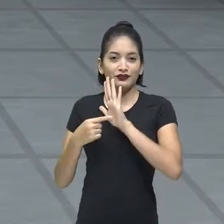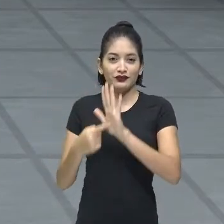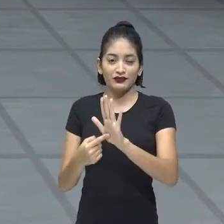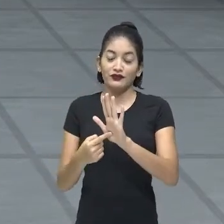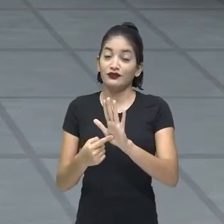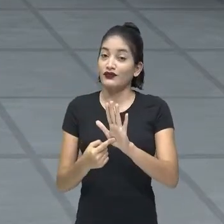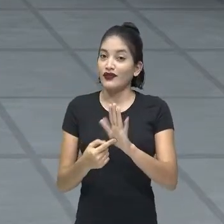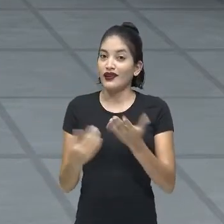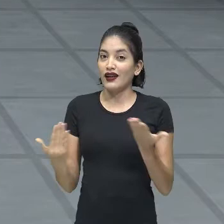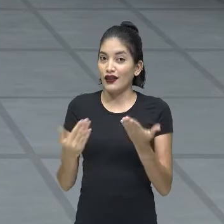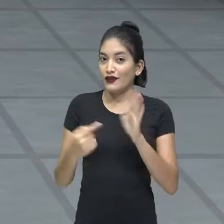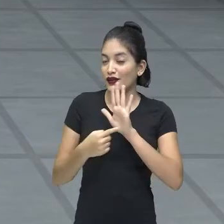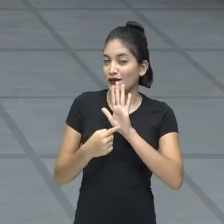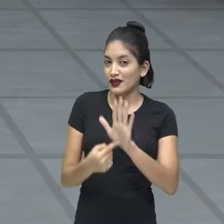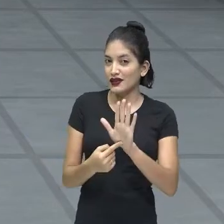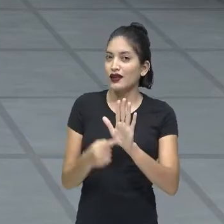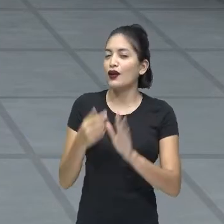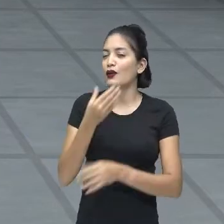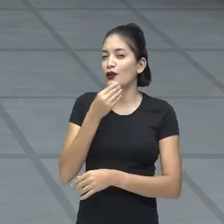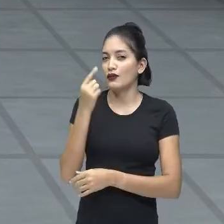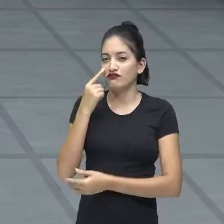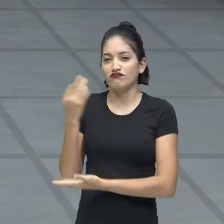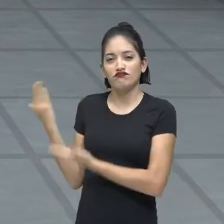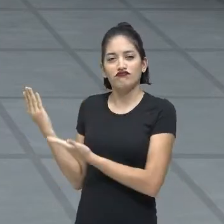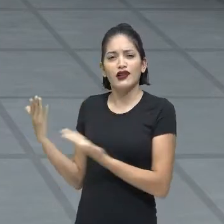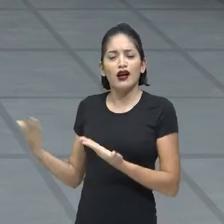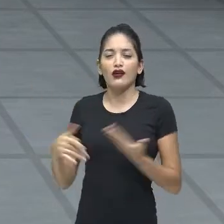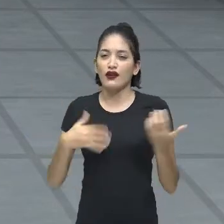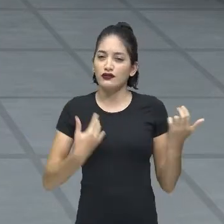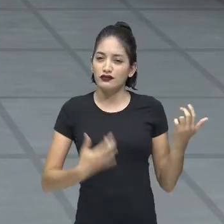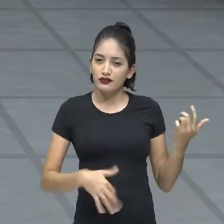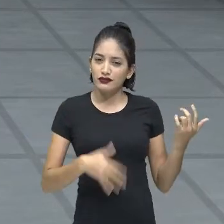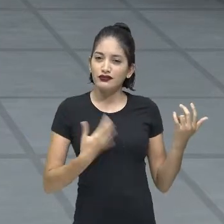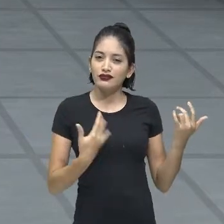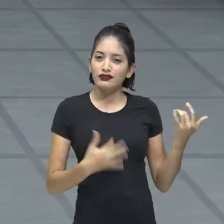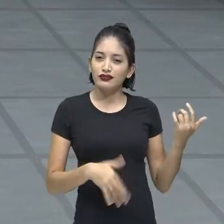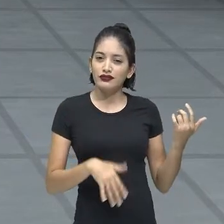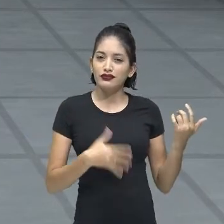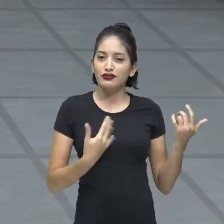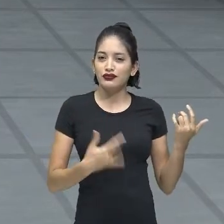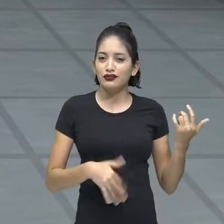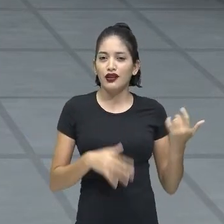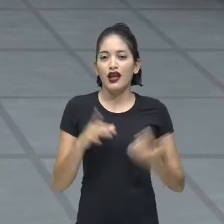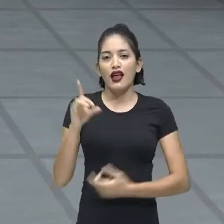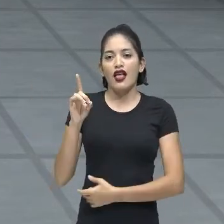fazer a apresentação, e ele vai tocar, né, dedilhar, vamos ver?